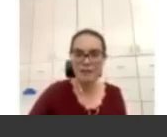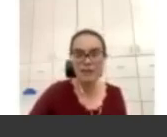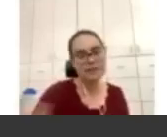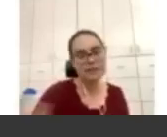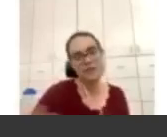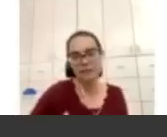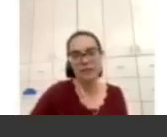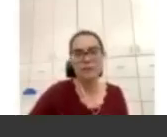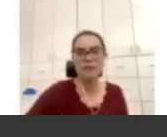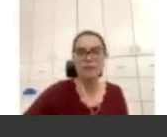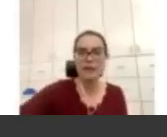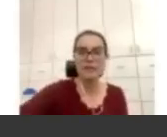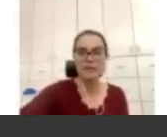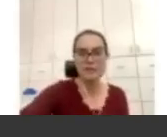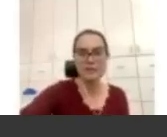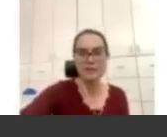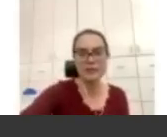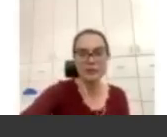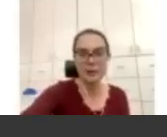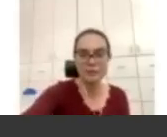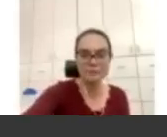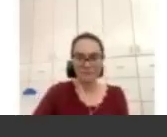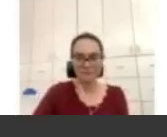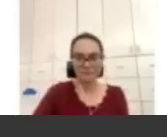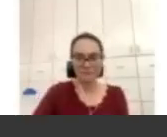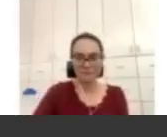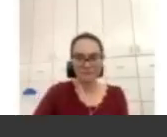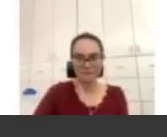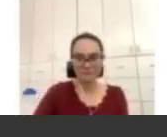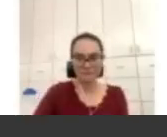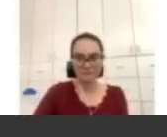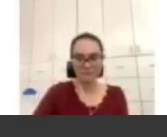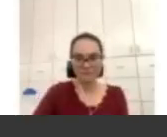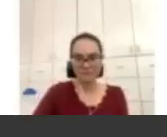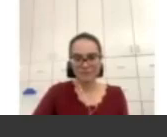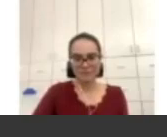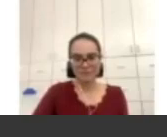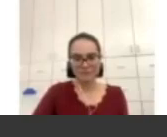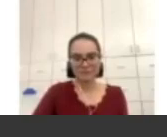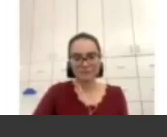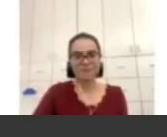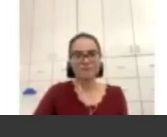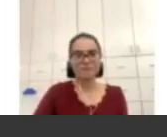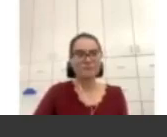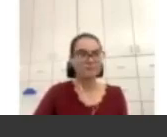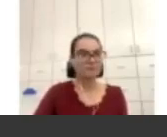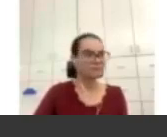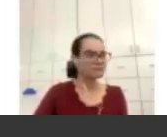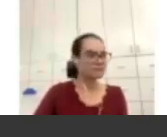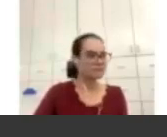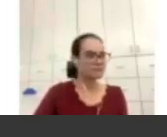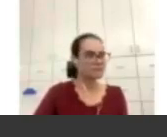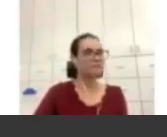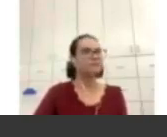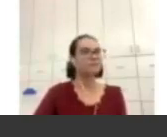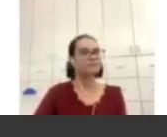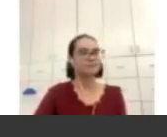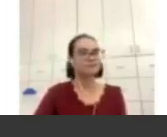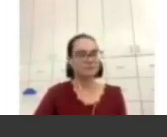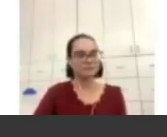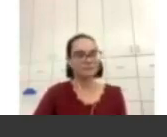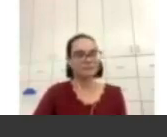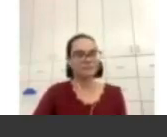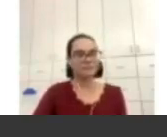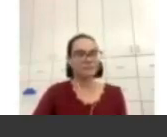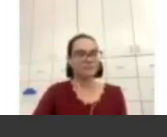são casos urgentes, eu acredito que dá para utilizar, inclusive, essa plataforma. Perfeito. A Ivanete no chat colocou que eles estão usando os protocolos